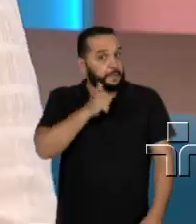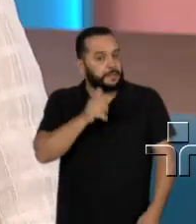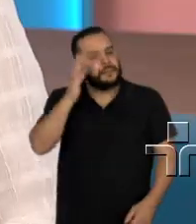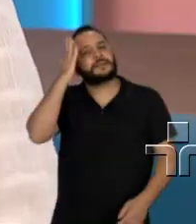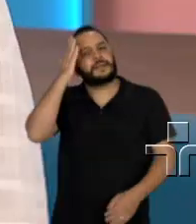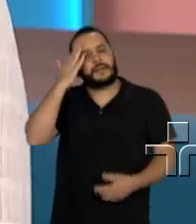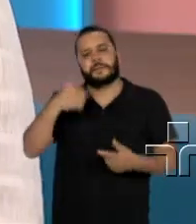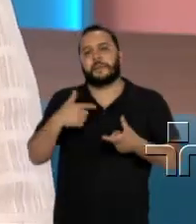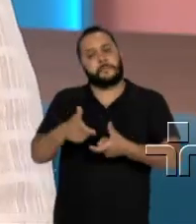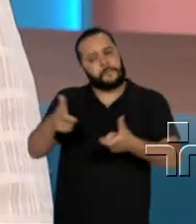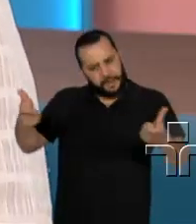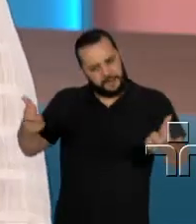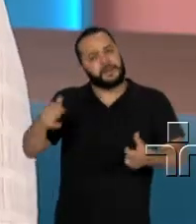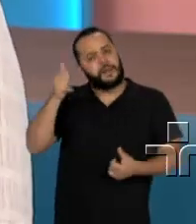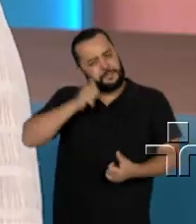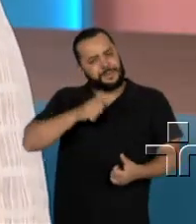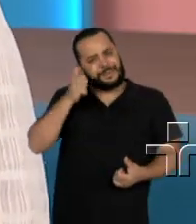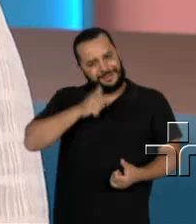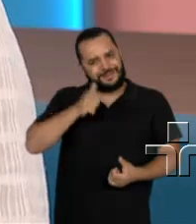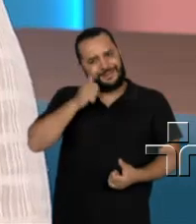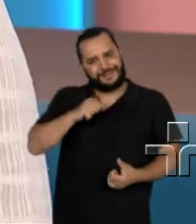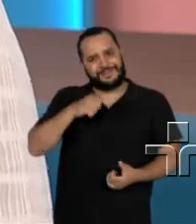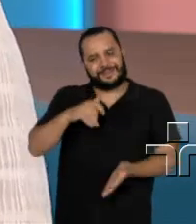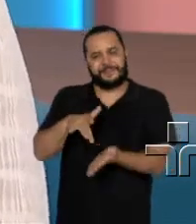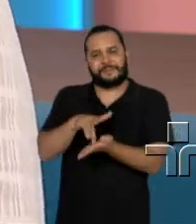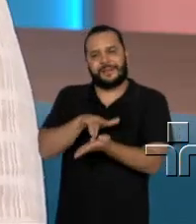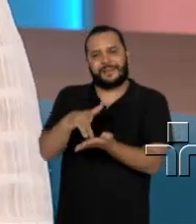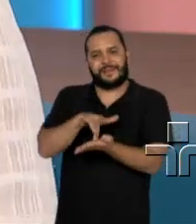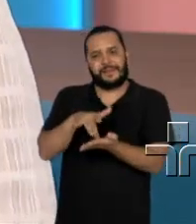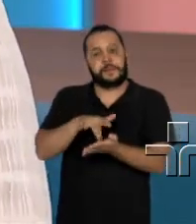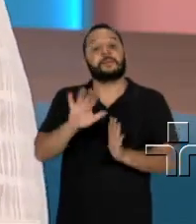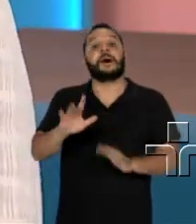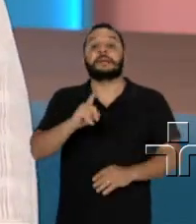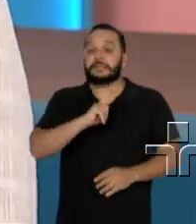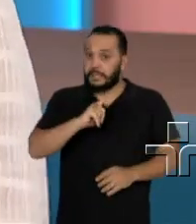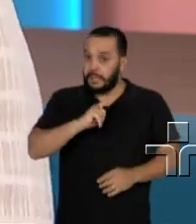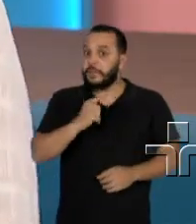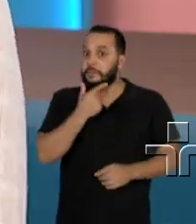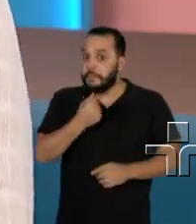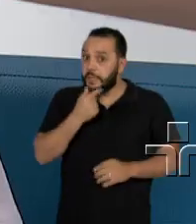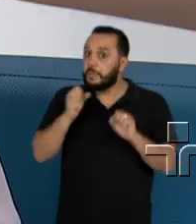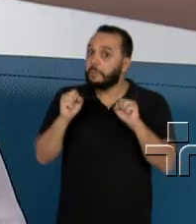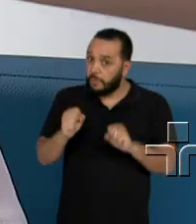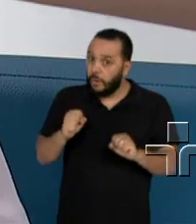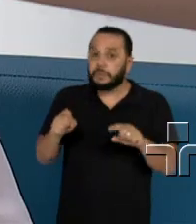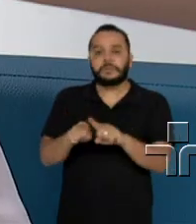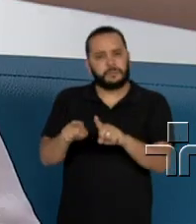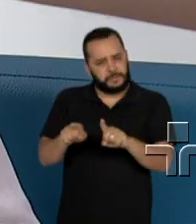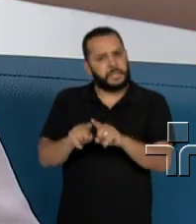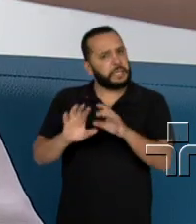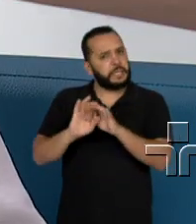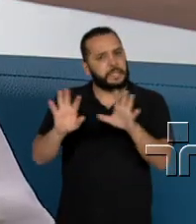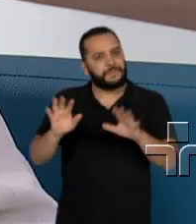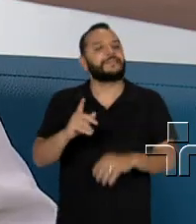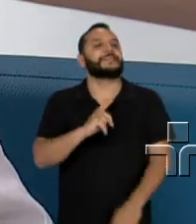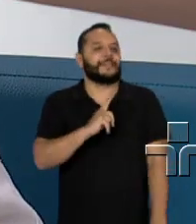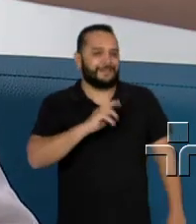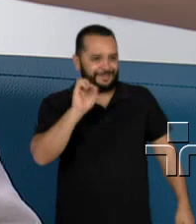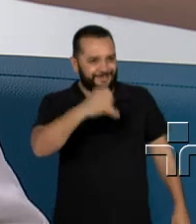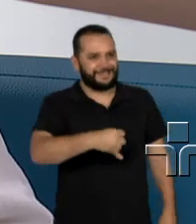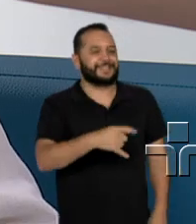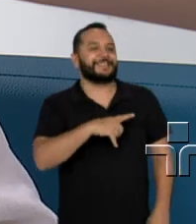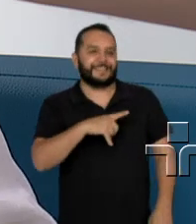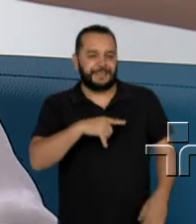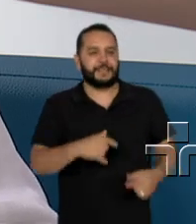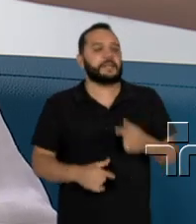nos cursos de ballet formada por meninas mas os meninos também podem e devem fazer ontem nós temos